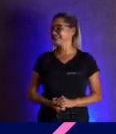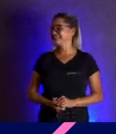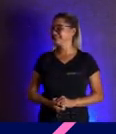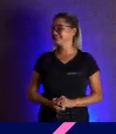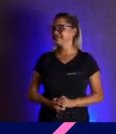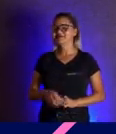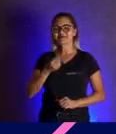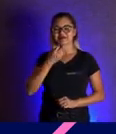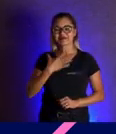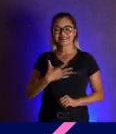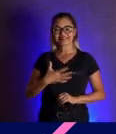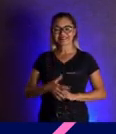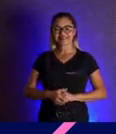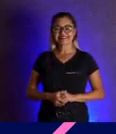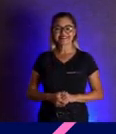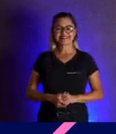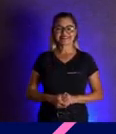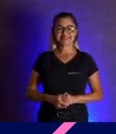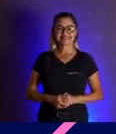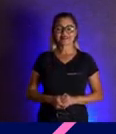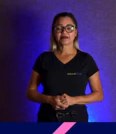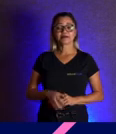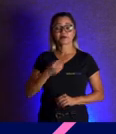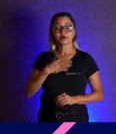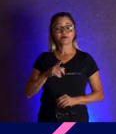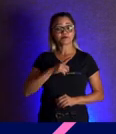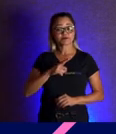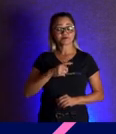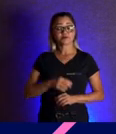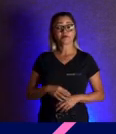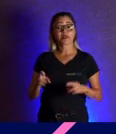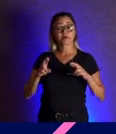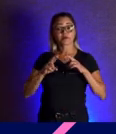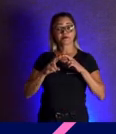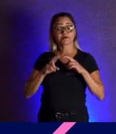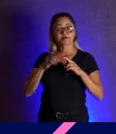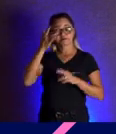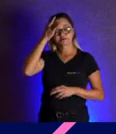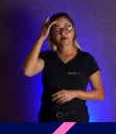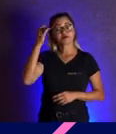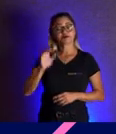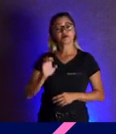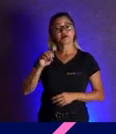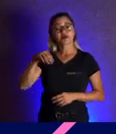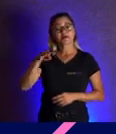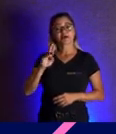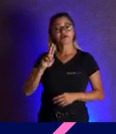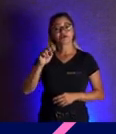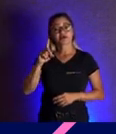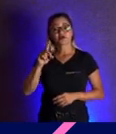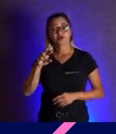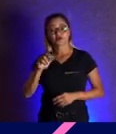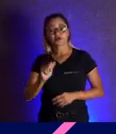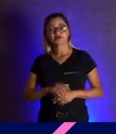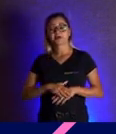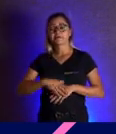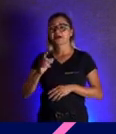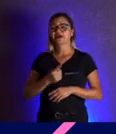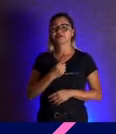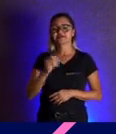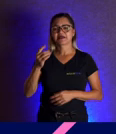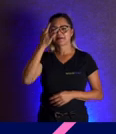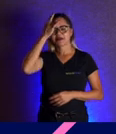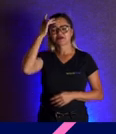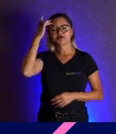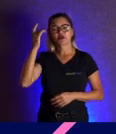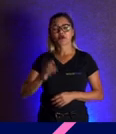Muito bom. Bom, a gente tem também uma rede de pessoas embaixadoras. A gente tem mais de 100 pessoas nessa rede. Como eu